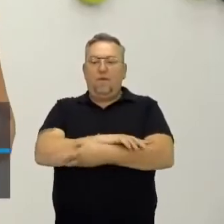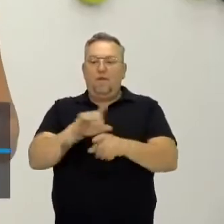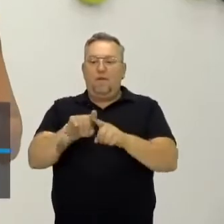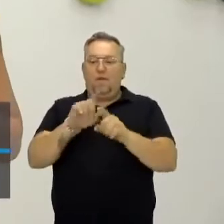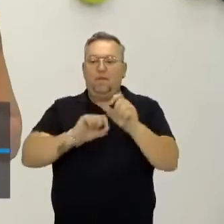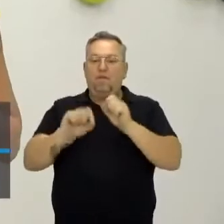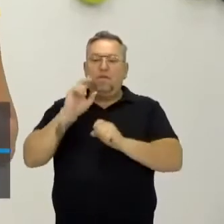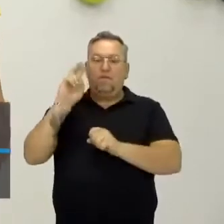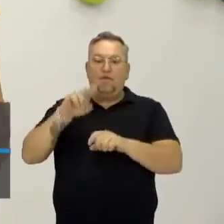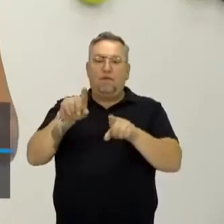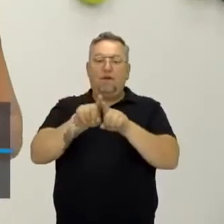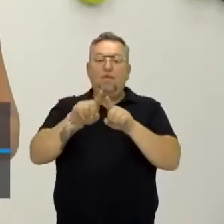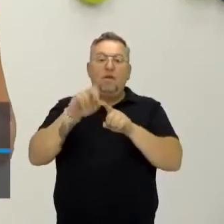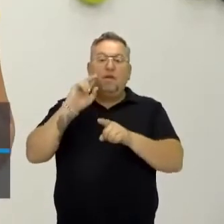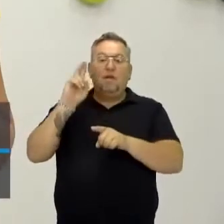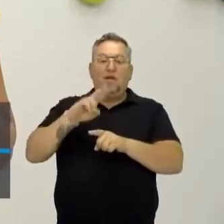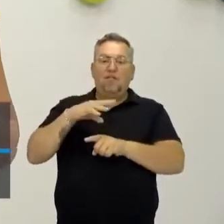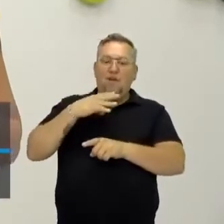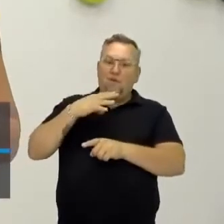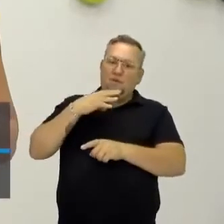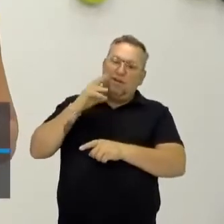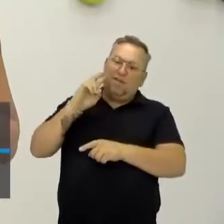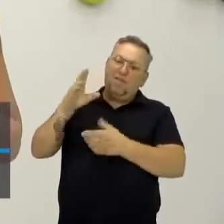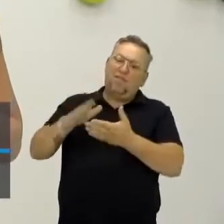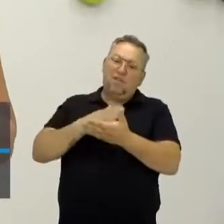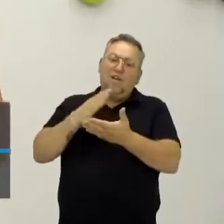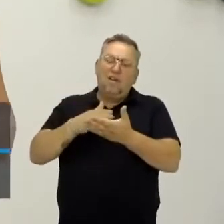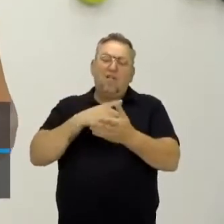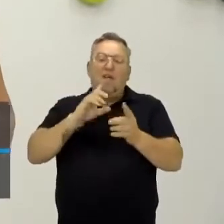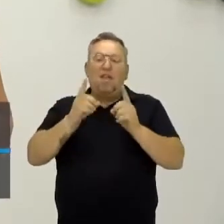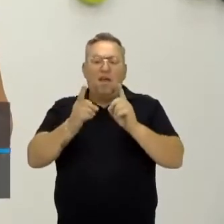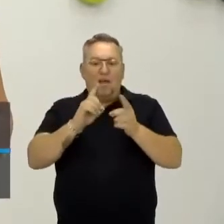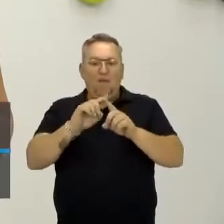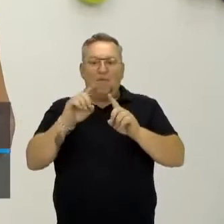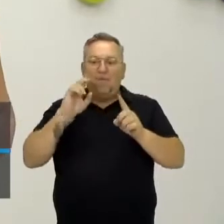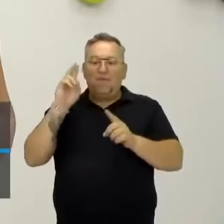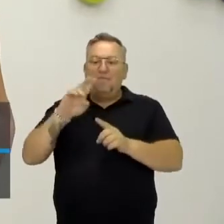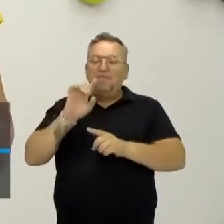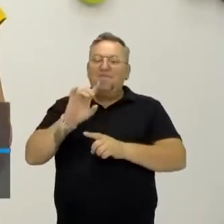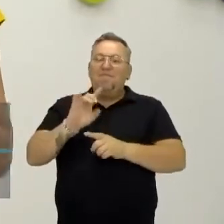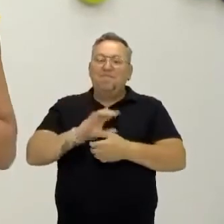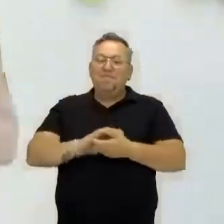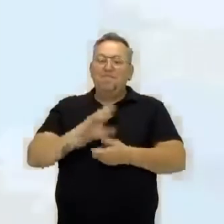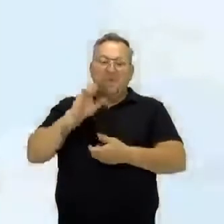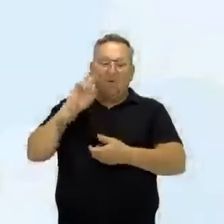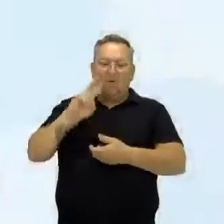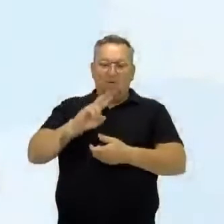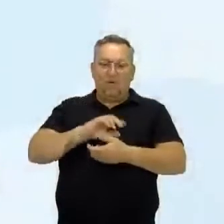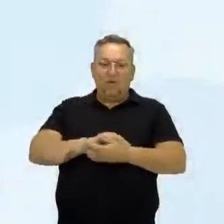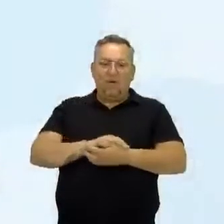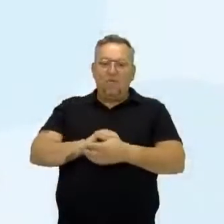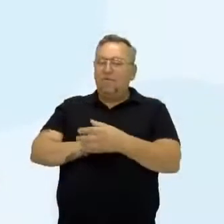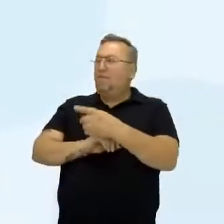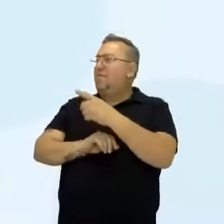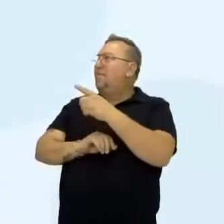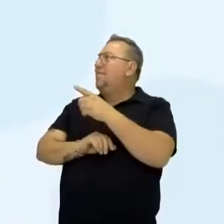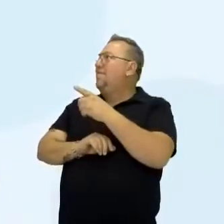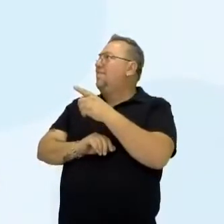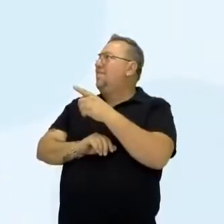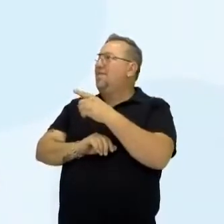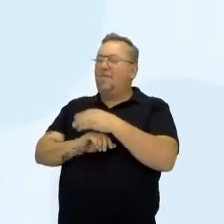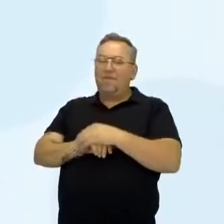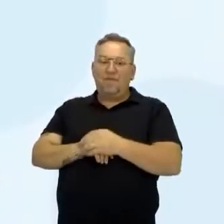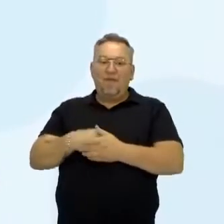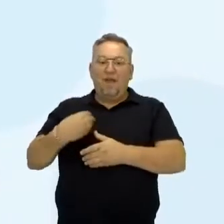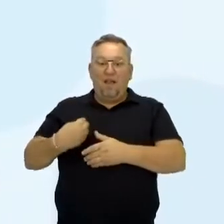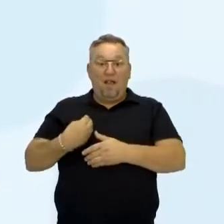algumas cenas que a gente já conhece em livros didáticos, mas a nossa história não se resume só a isso. Então, Então vamos lá na tela para vocês. Ó, a vida na